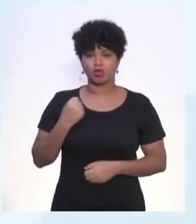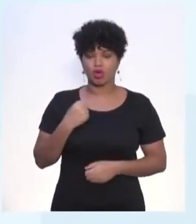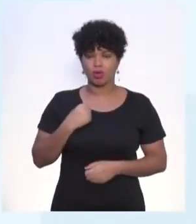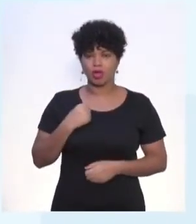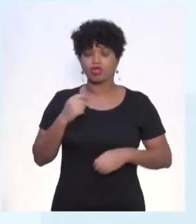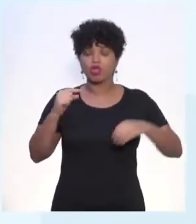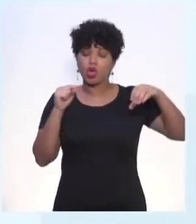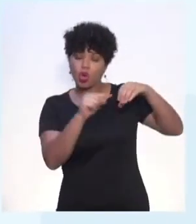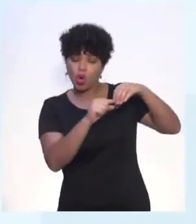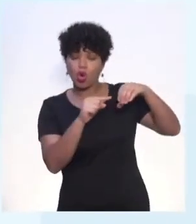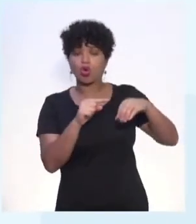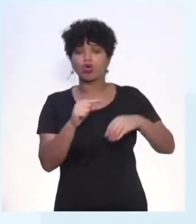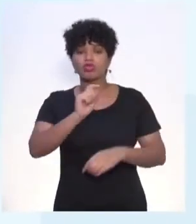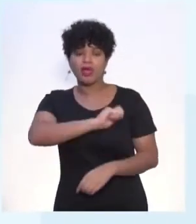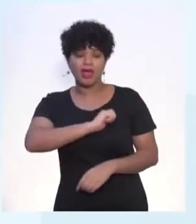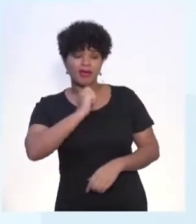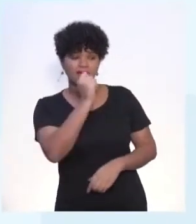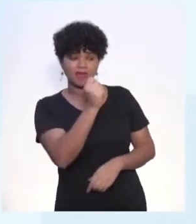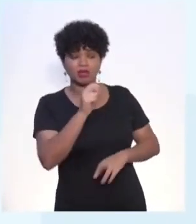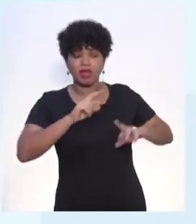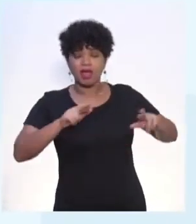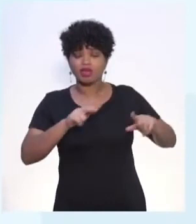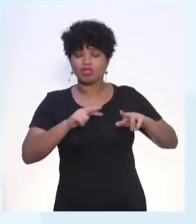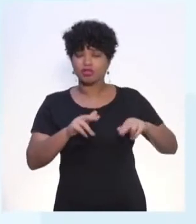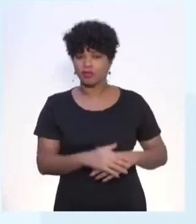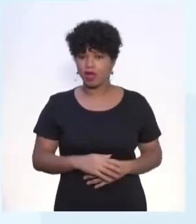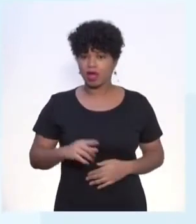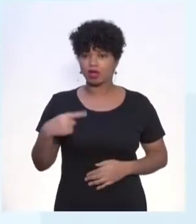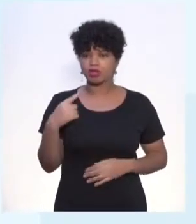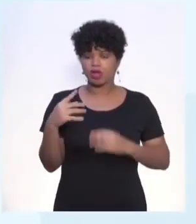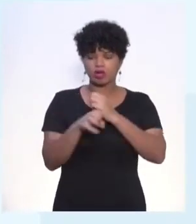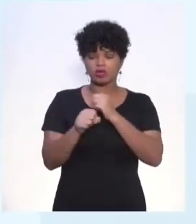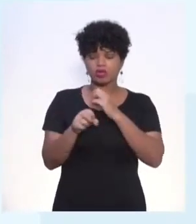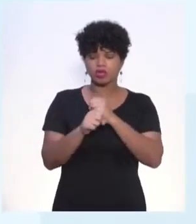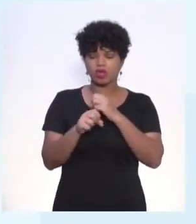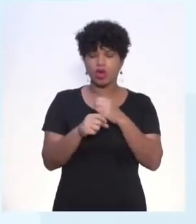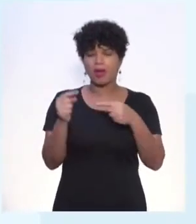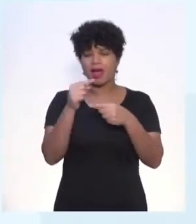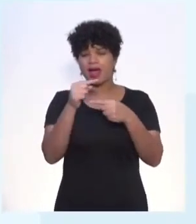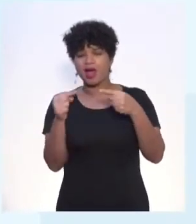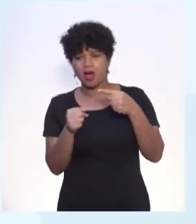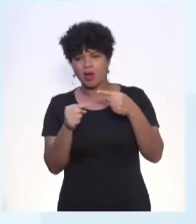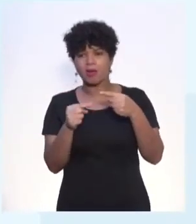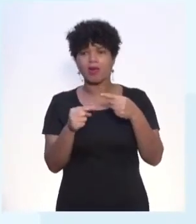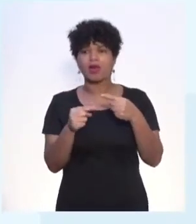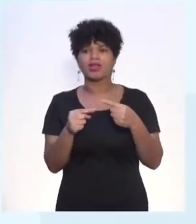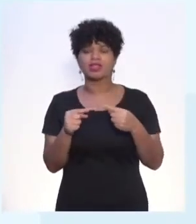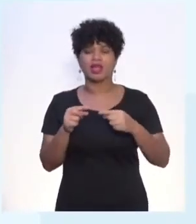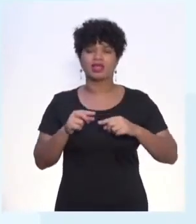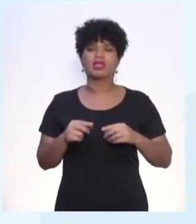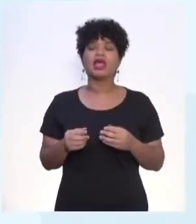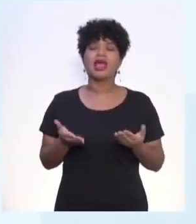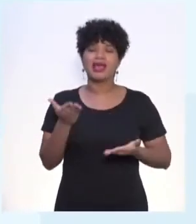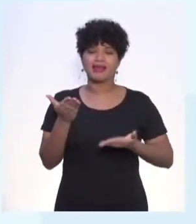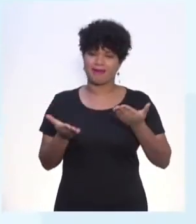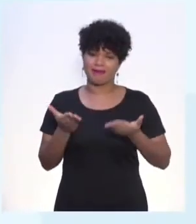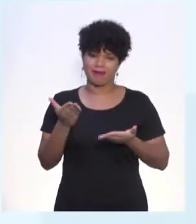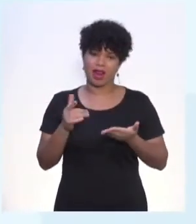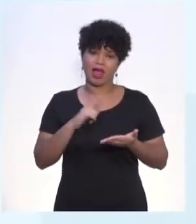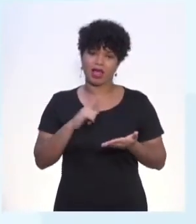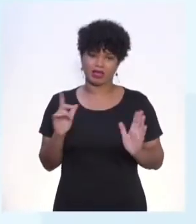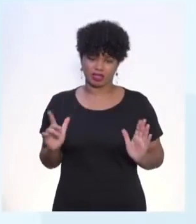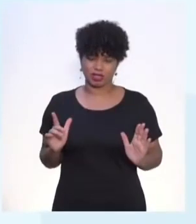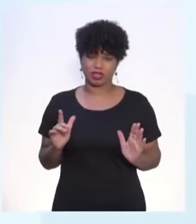gente já percebeu nos dois jogos, quando nós calculamos a razão, encontram-se frações equivalentes, né? E parece que